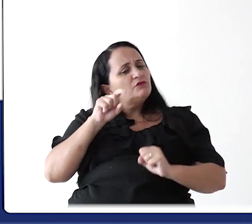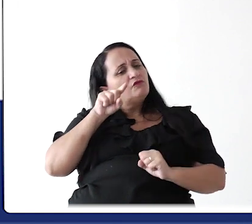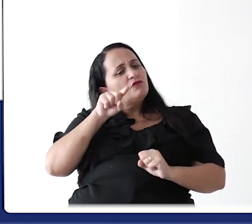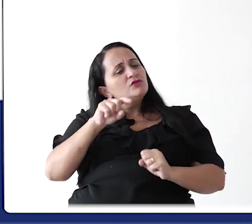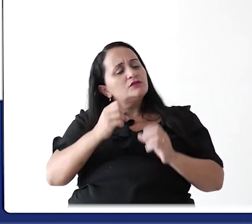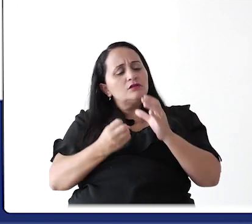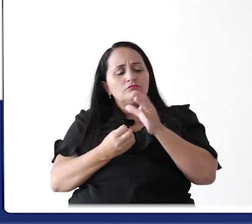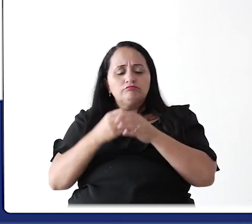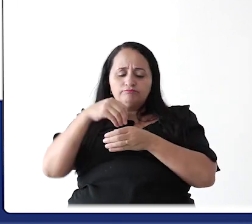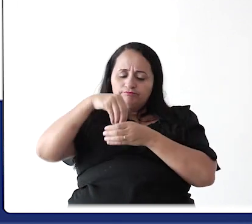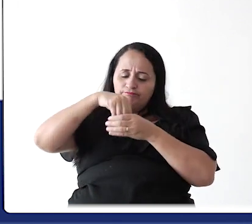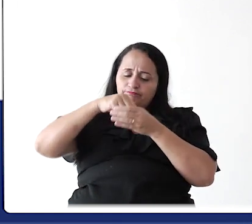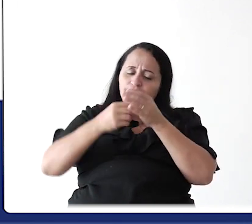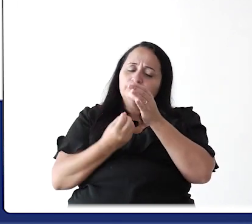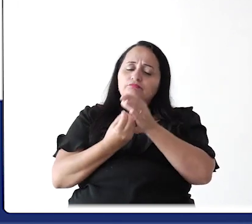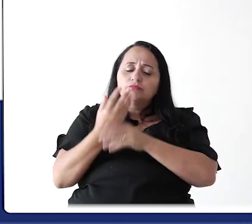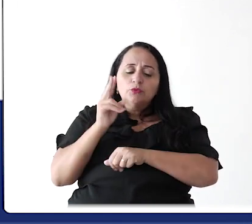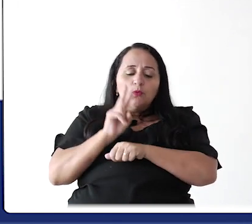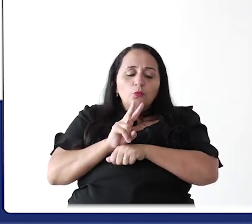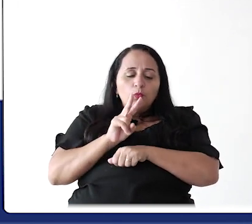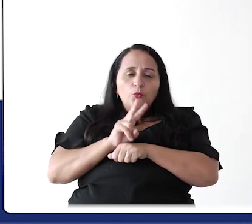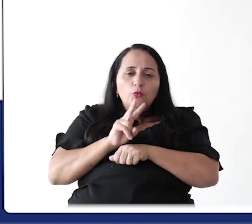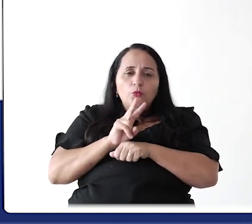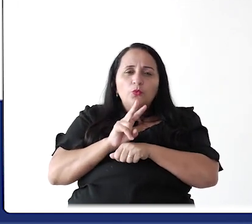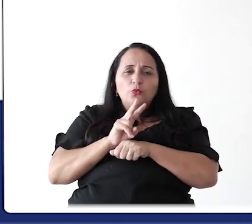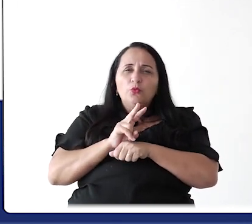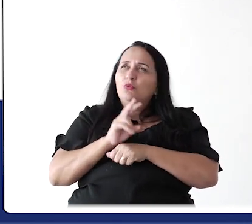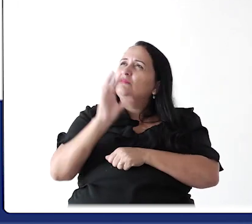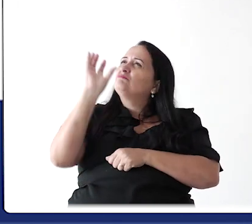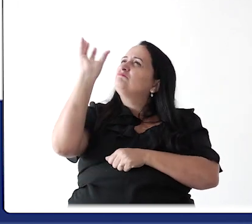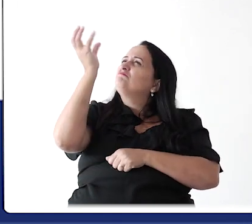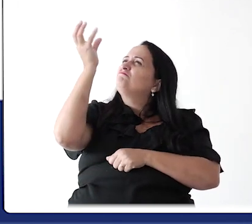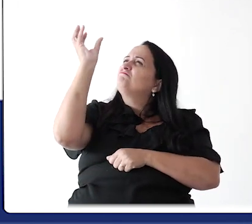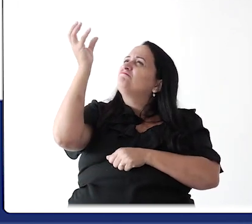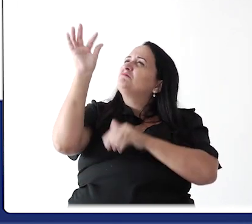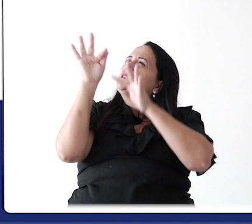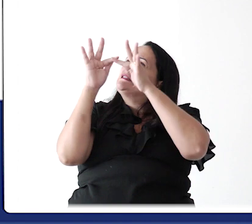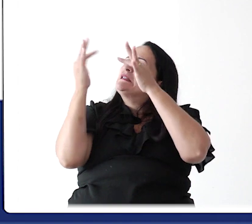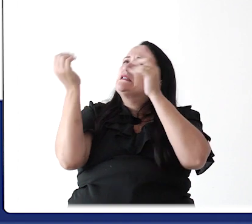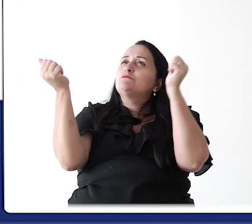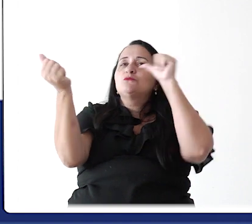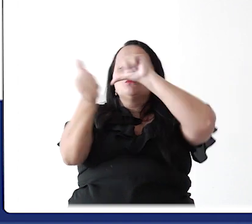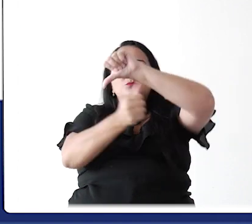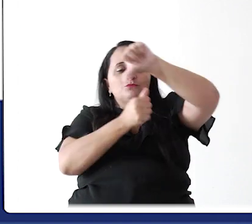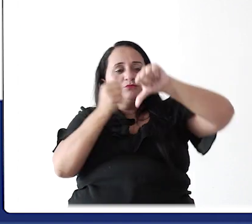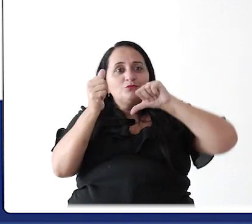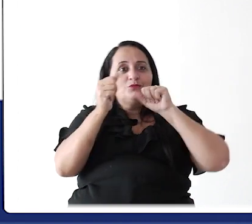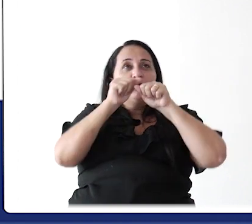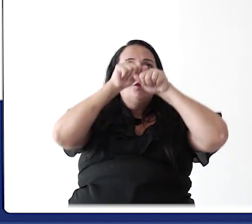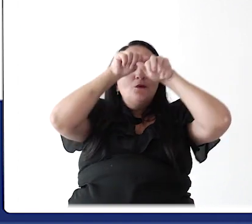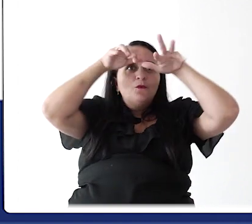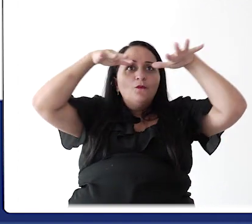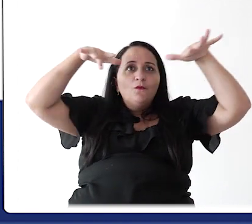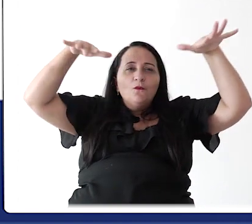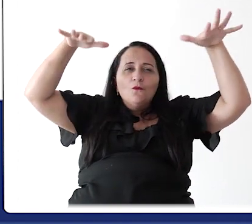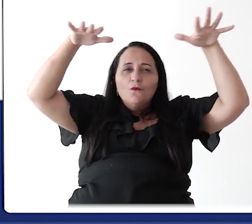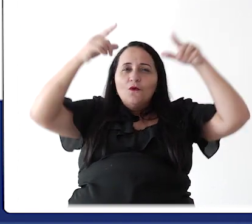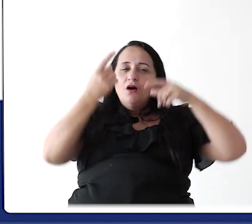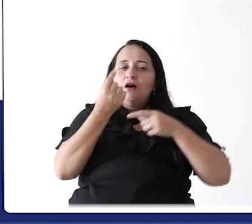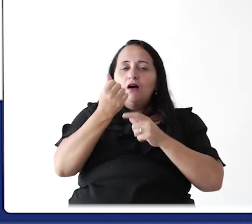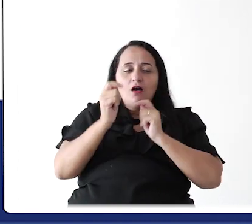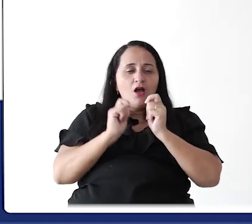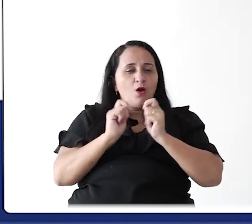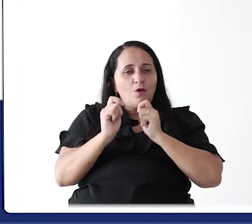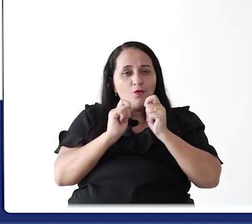dessa semente. Troque a lâmpada comum por do tipo fluorescente, que além de economizar, deixa a terra